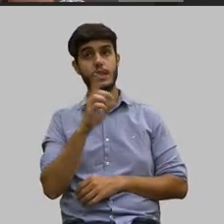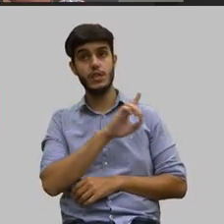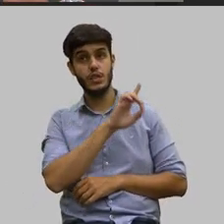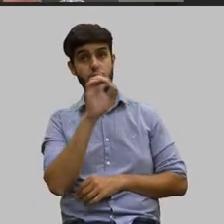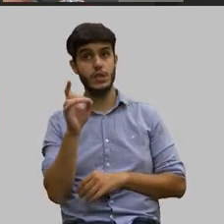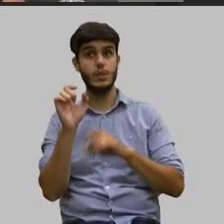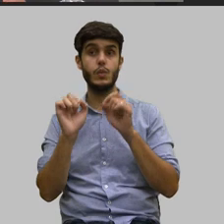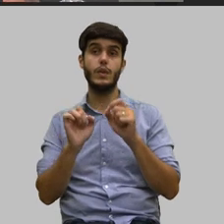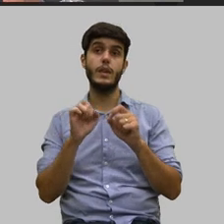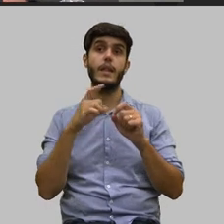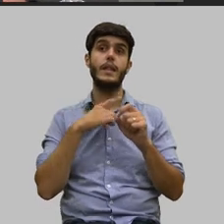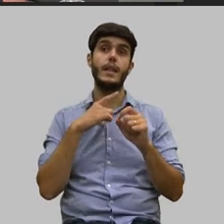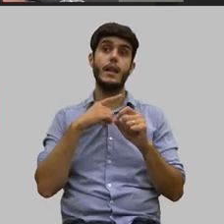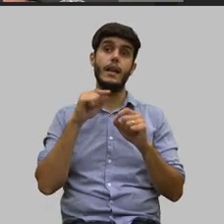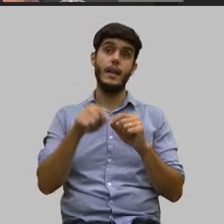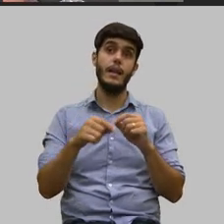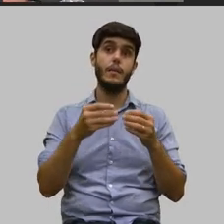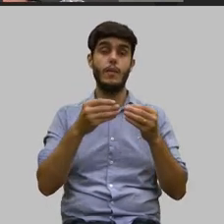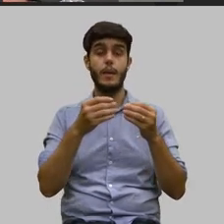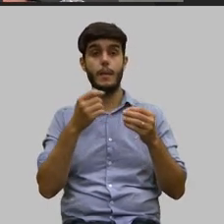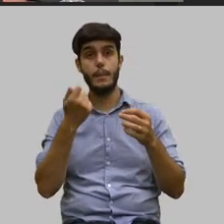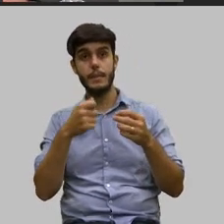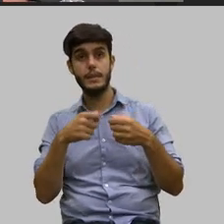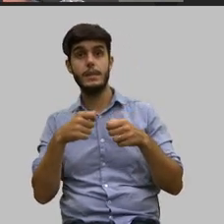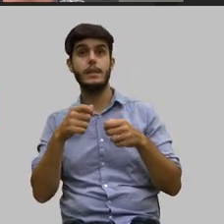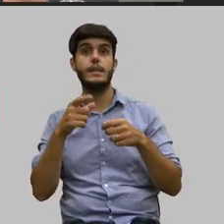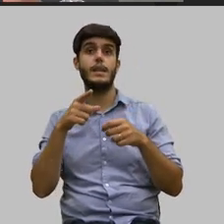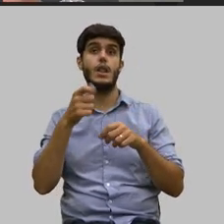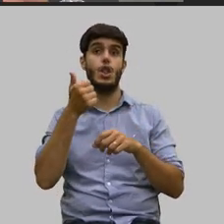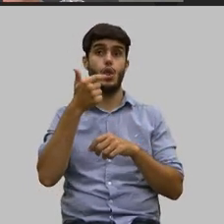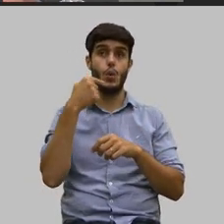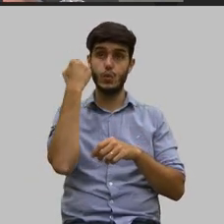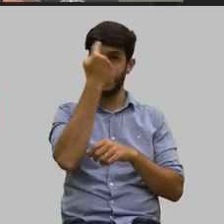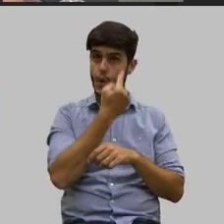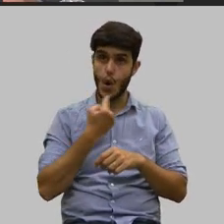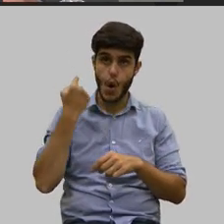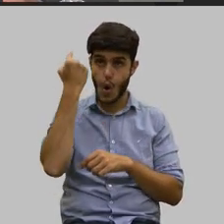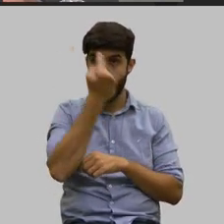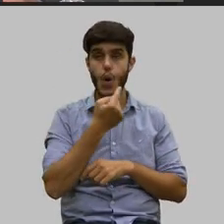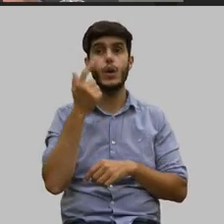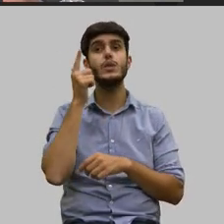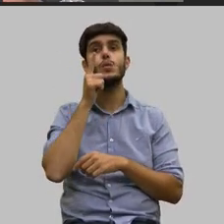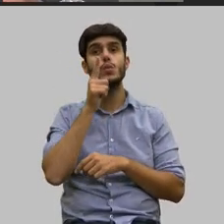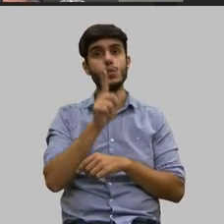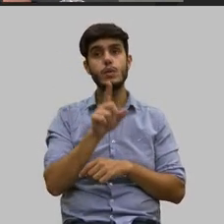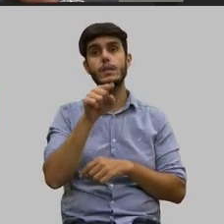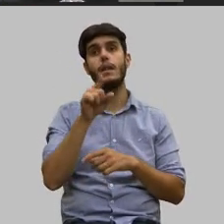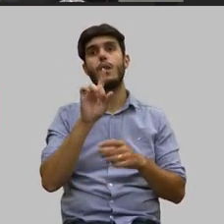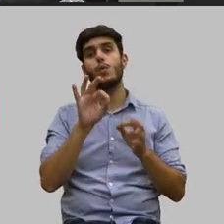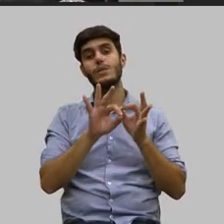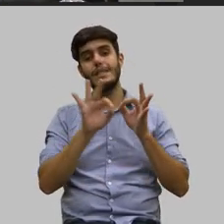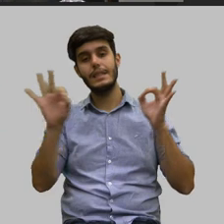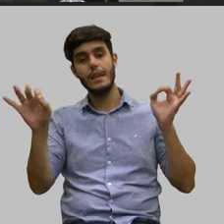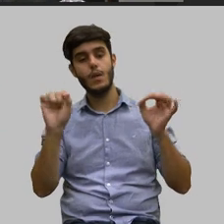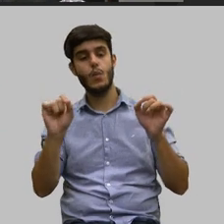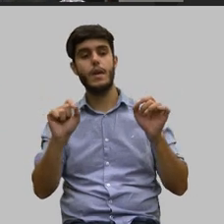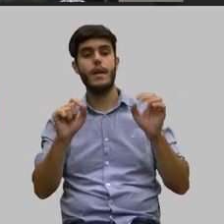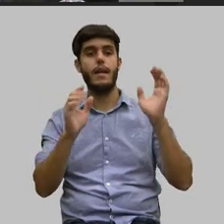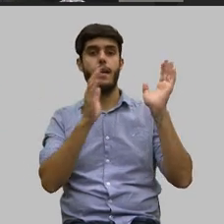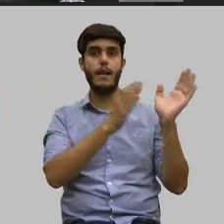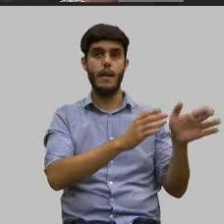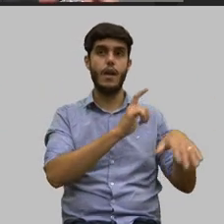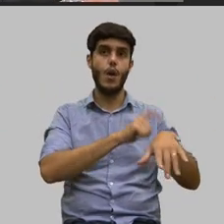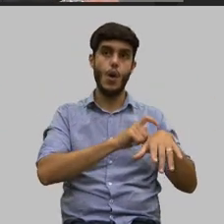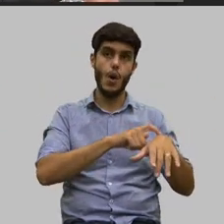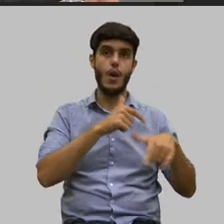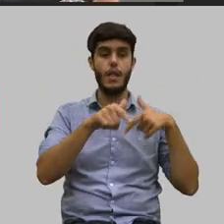sempre quando há compensação ela deve ser feita no turno de 12 horas para que não haja um distanciamento muito grande né do militar das